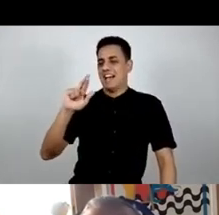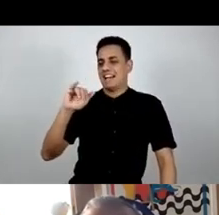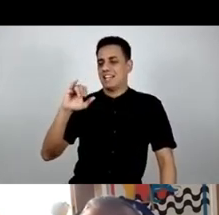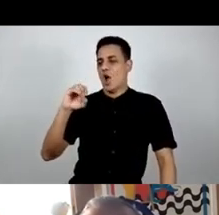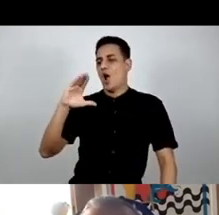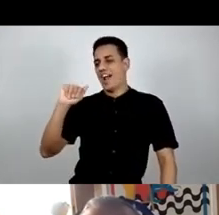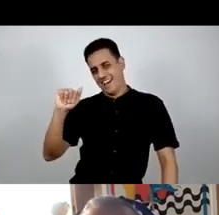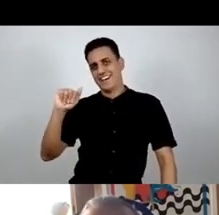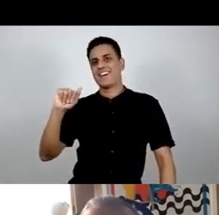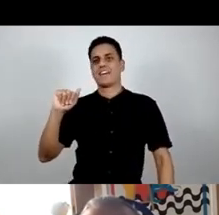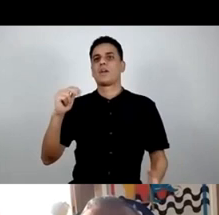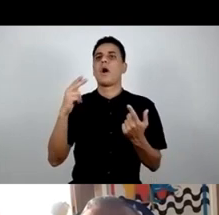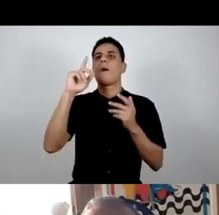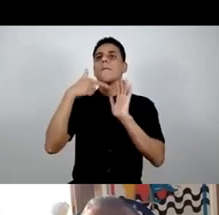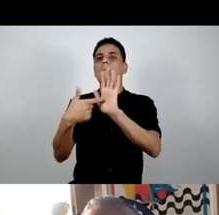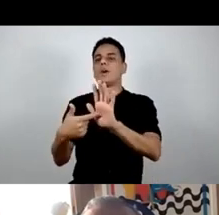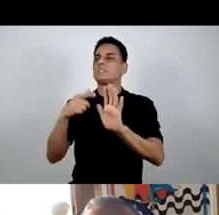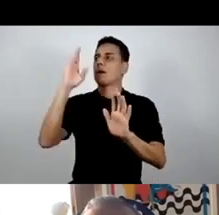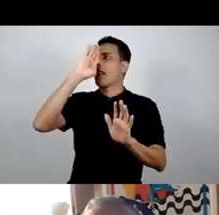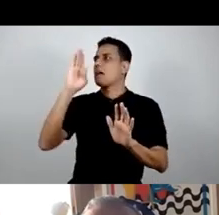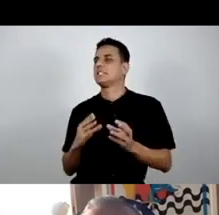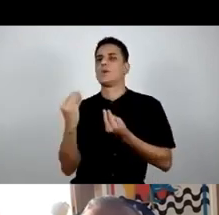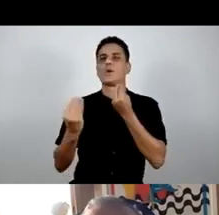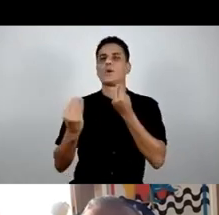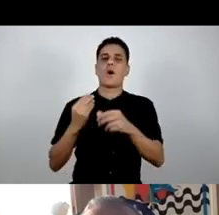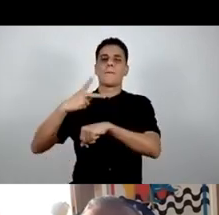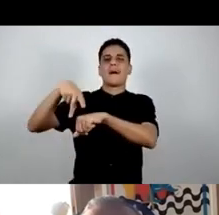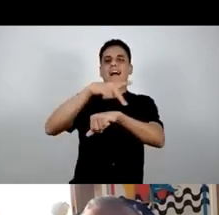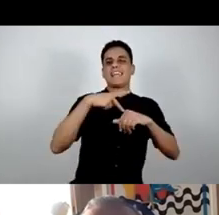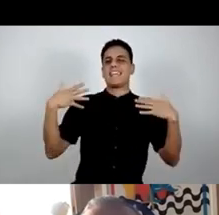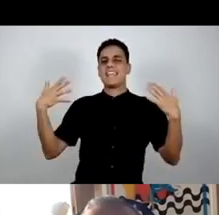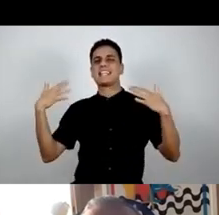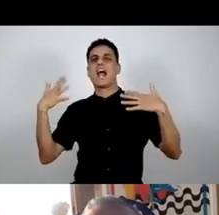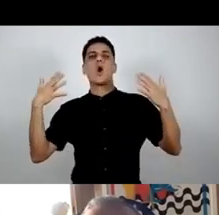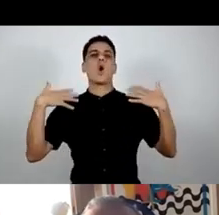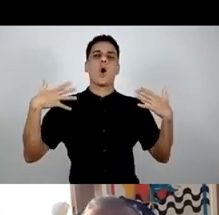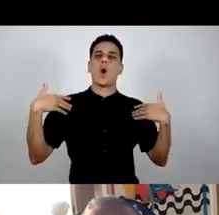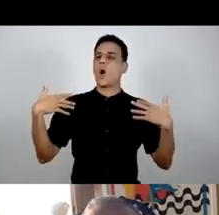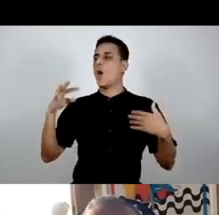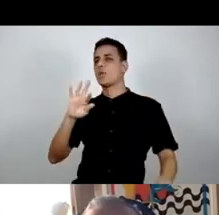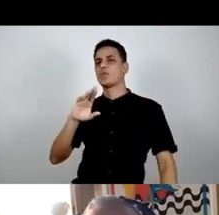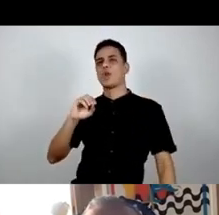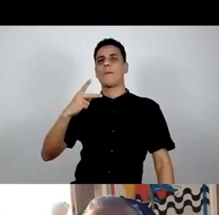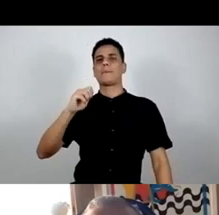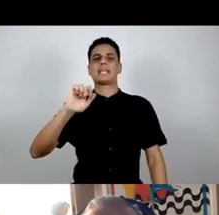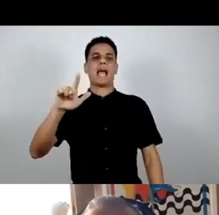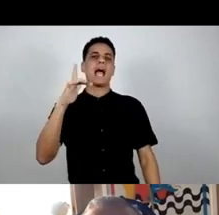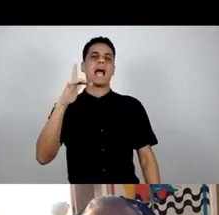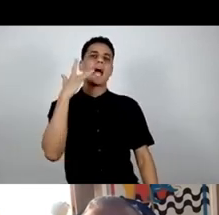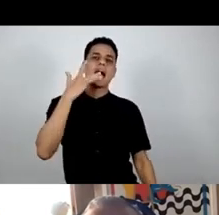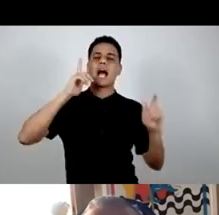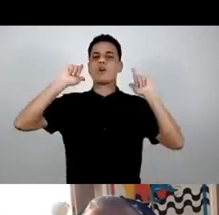Brasil como um país tropical. A construção de imagem depende muito mais do micro, da globalização micro, ou seja,